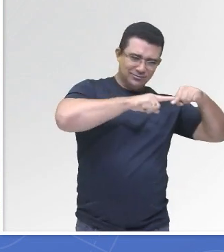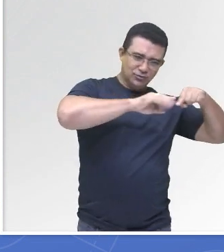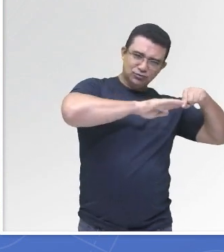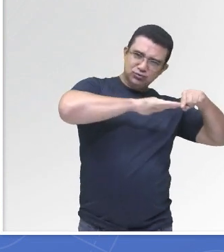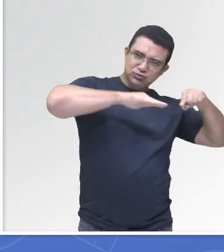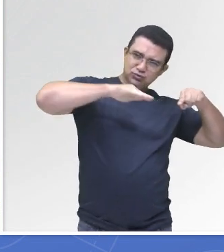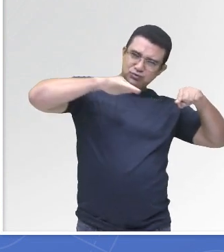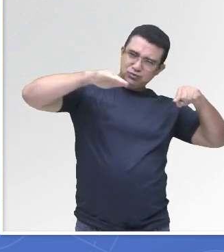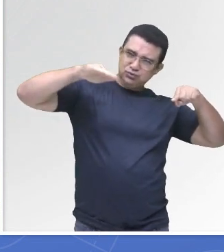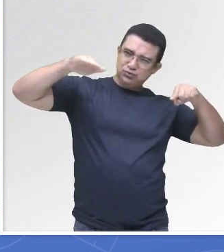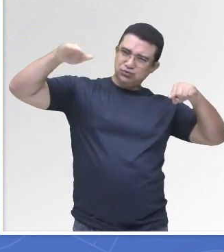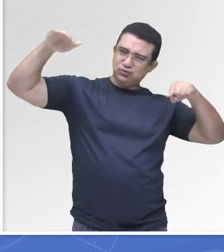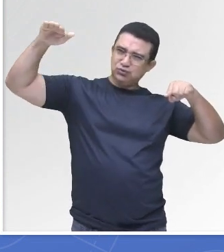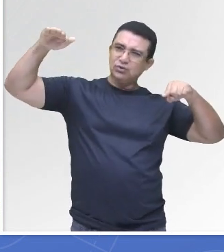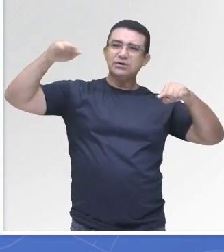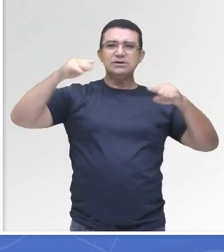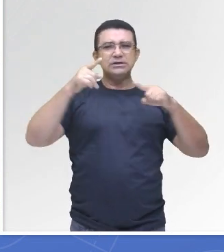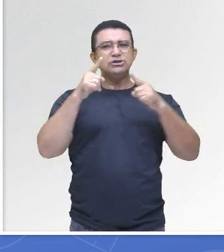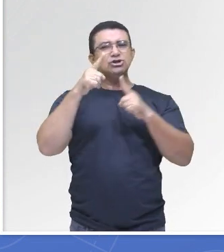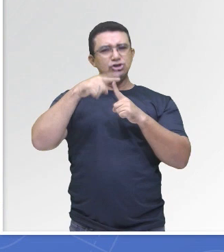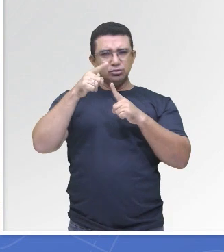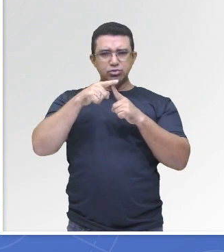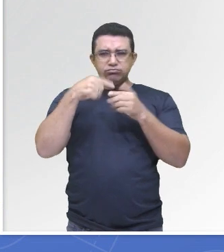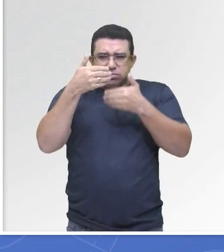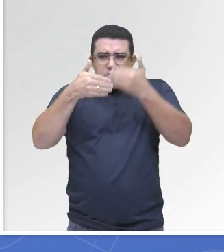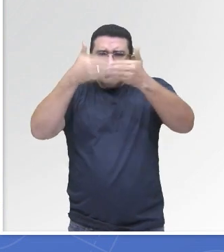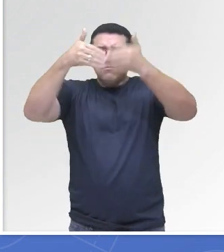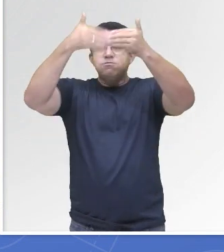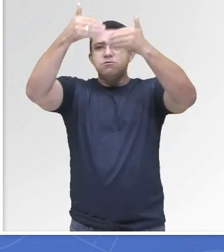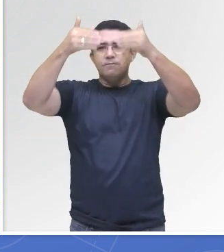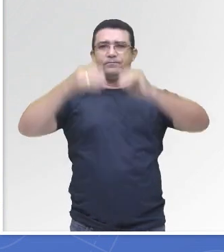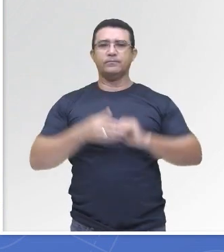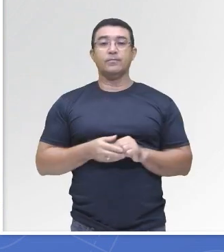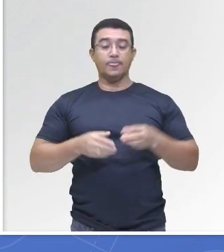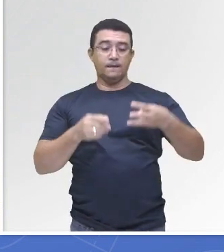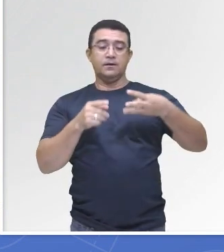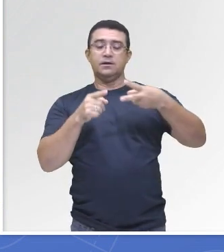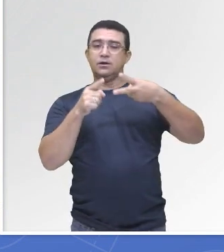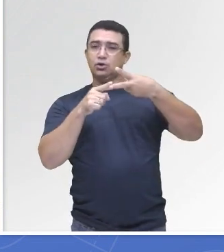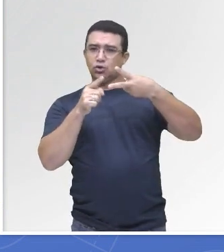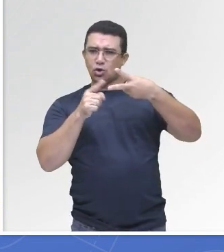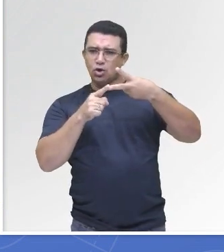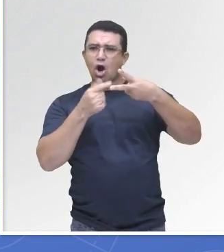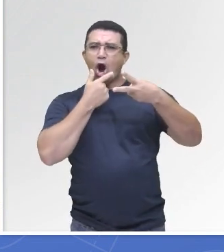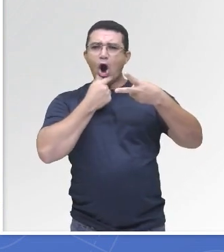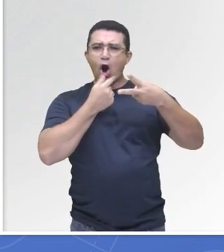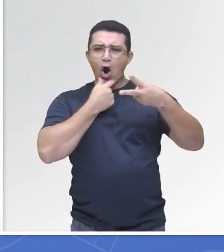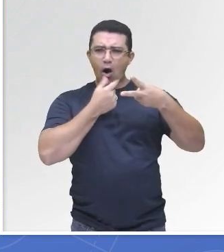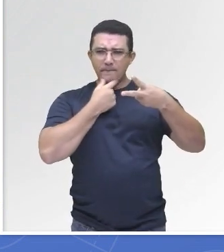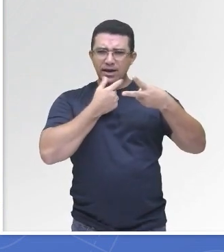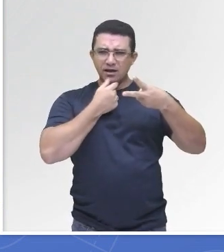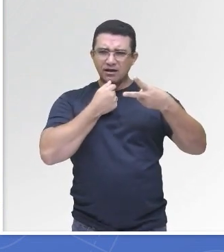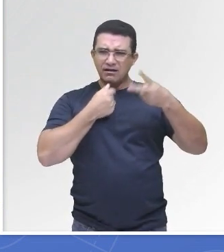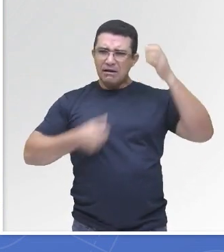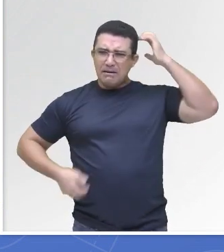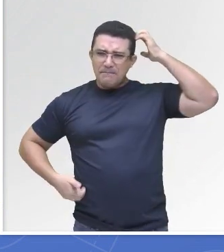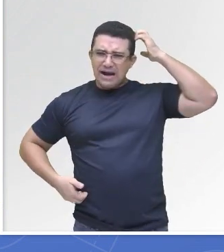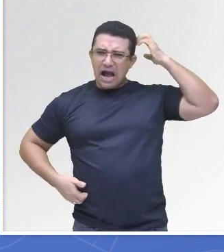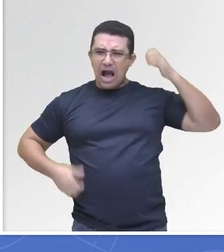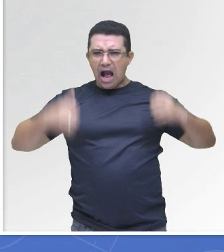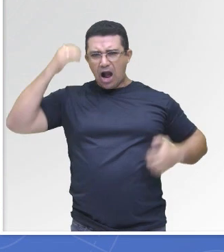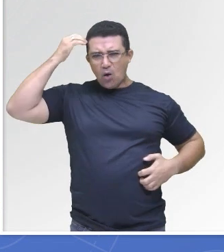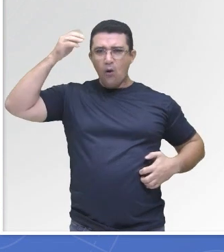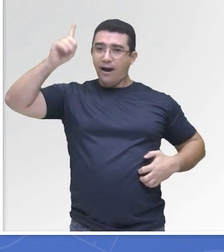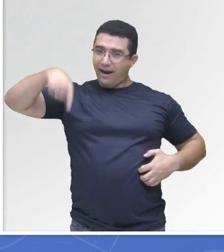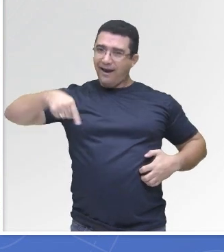primeira questão está errada. Segunda, homem e macaco pertencem à ordem dos primatas.